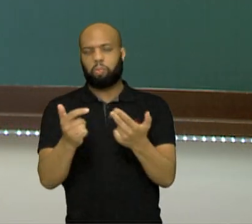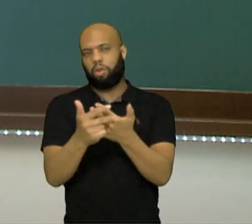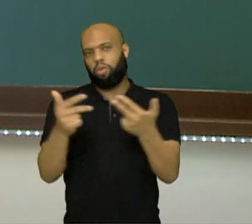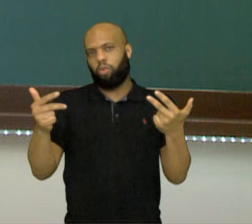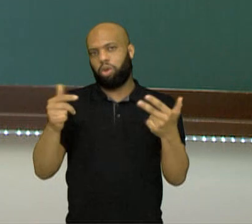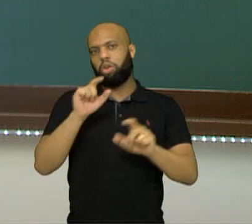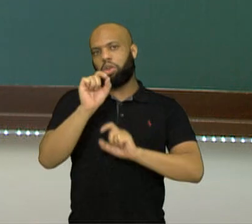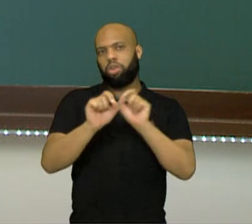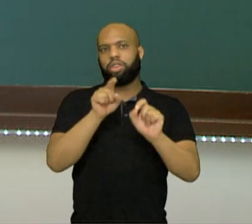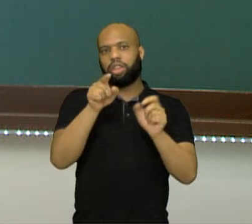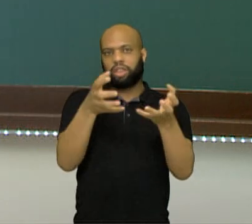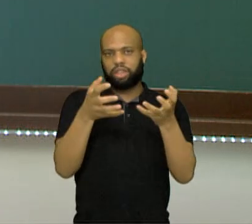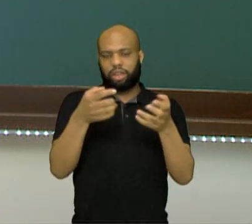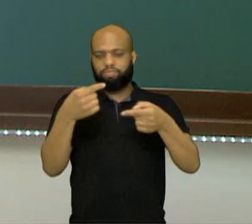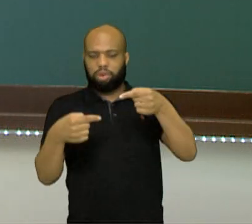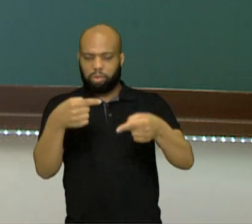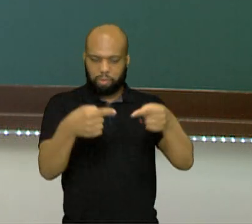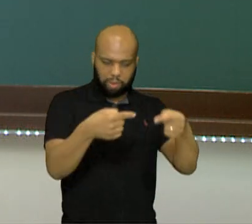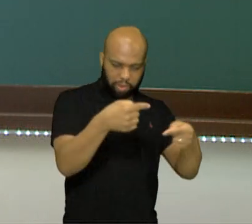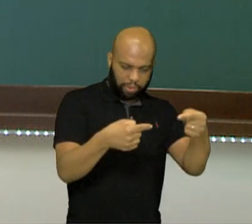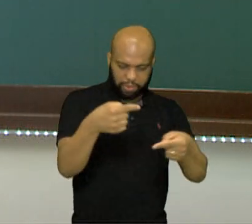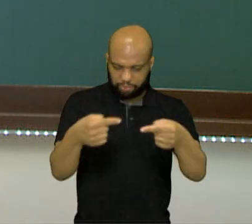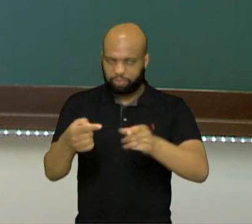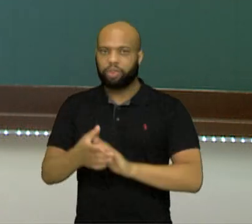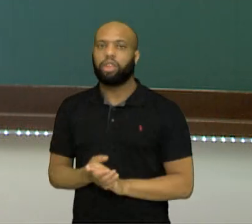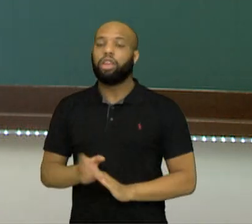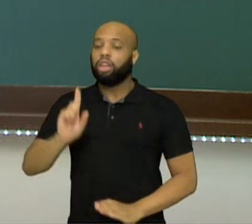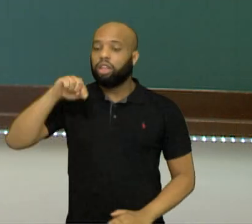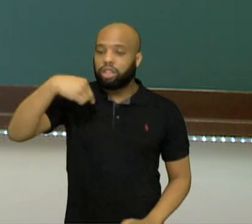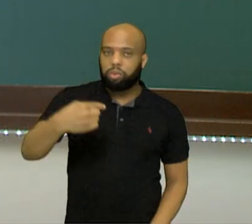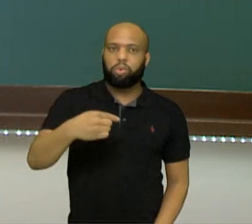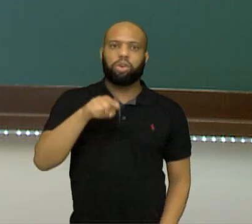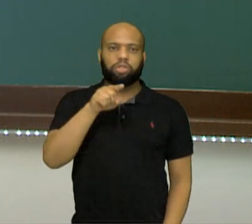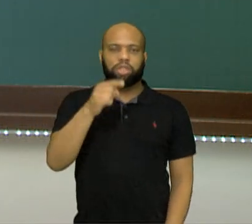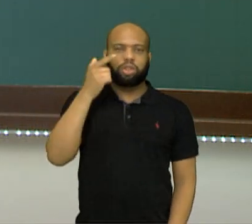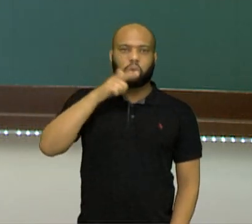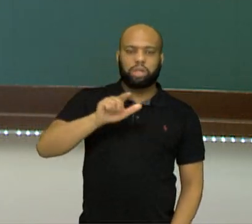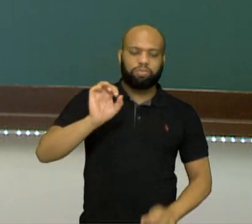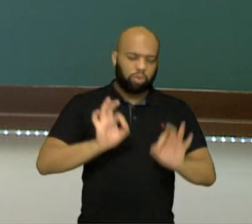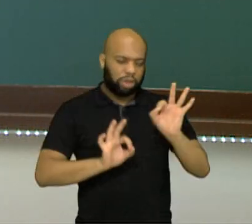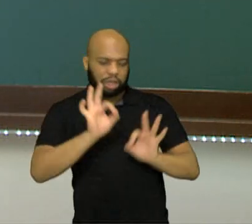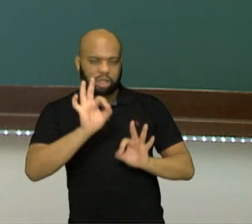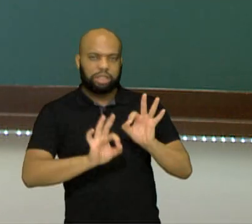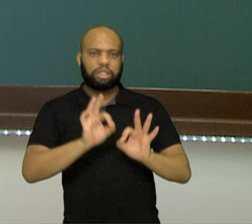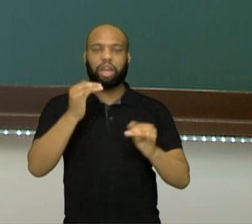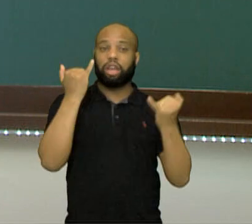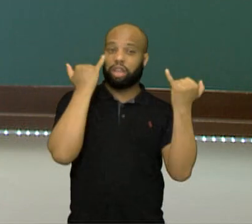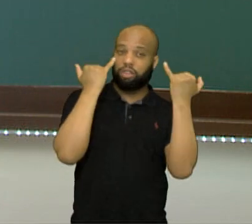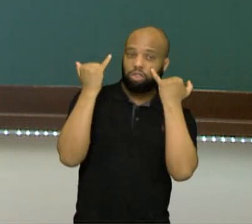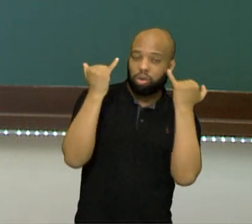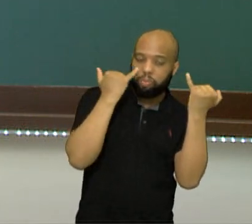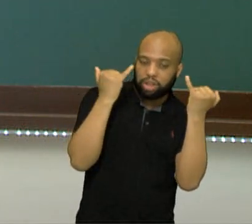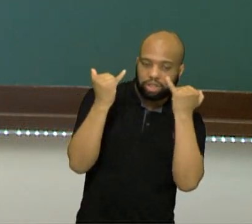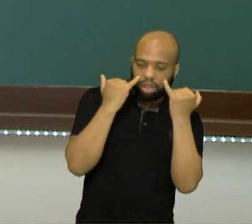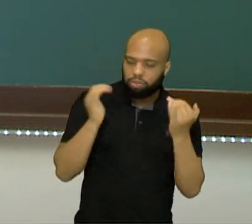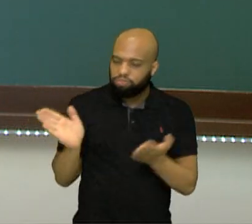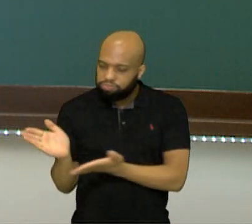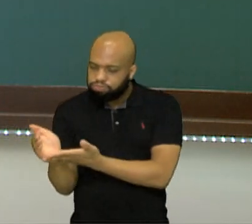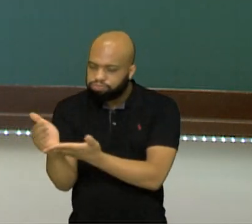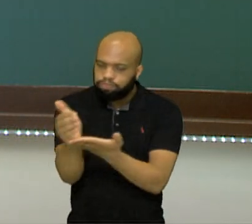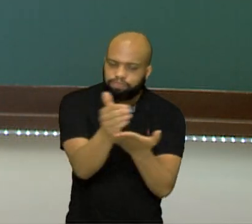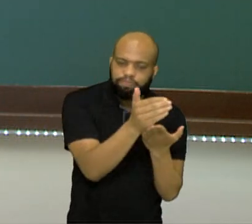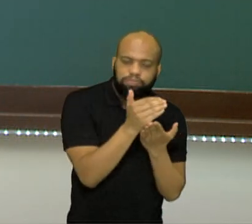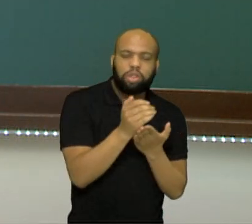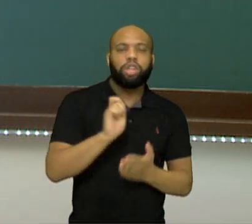ao que você quer debater, o que você quer discutir. Após reunir e dominar as informações suficientes sobre determinado